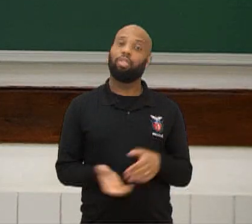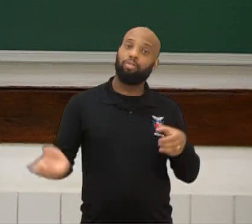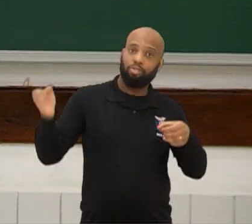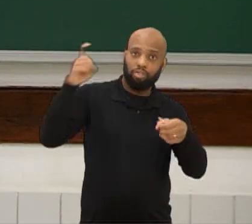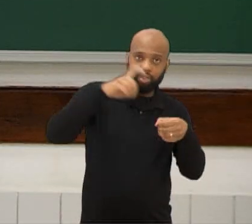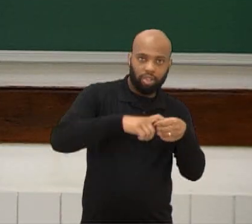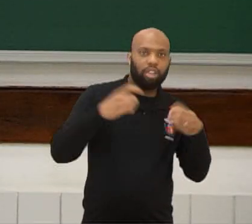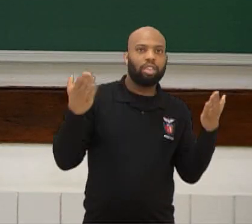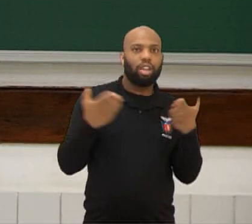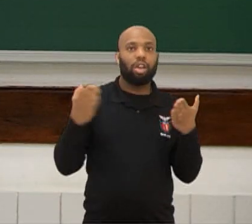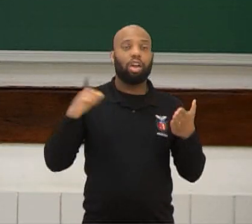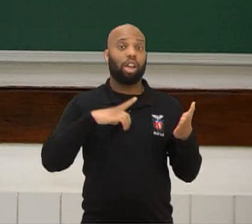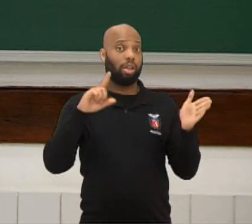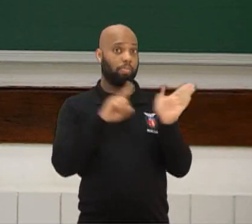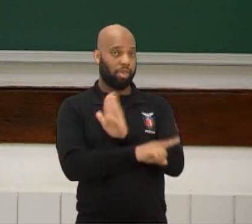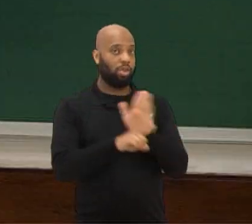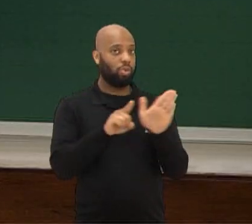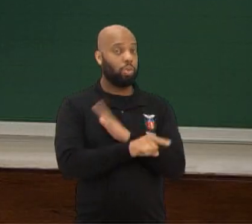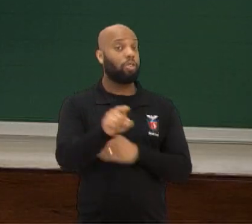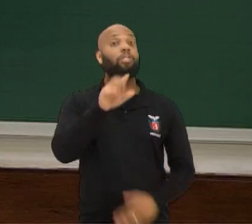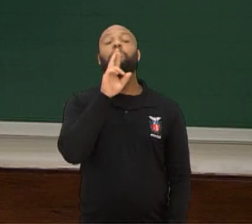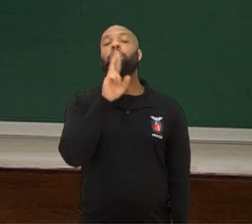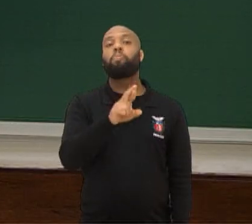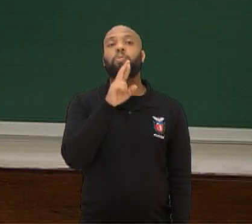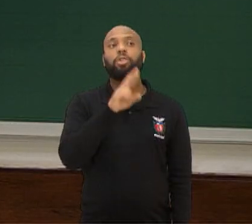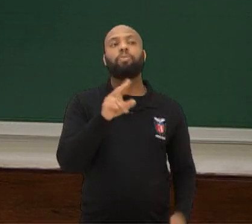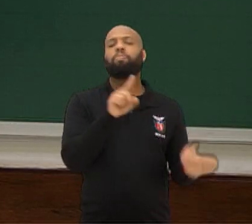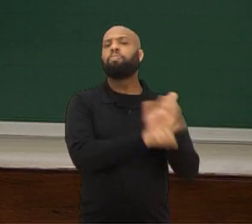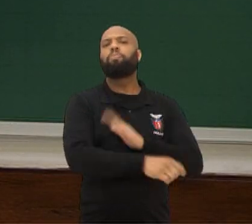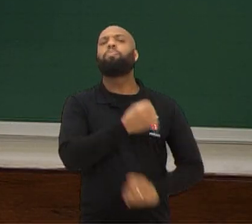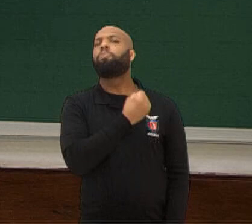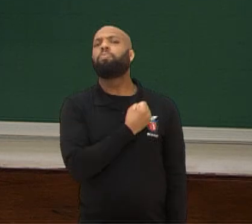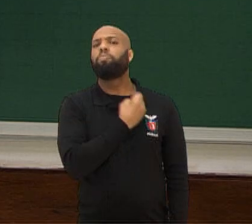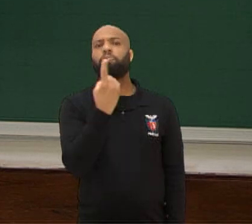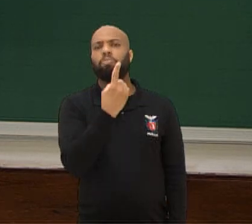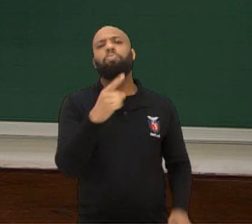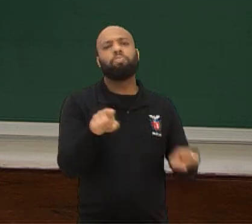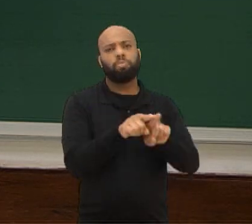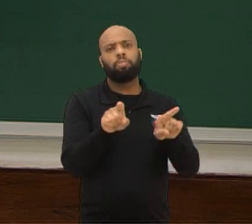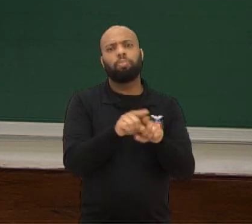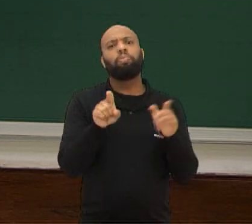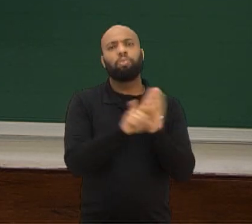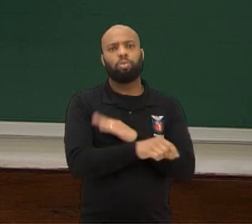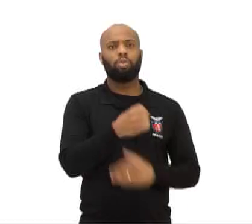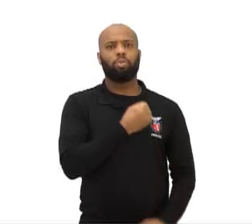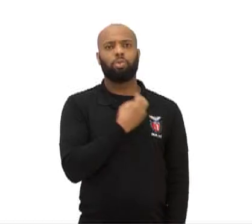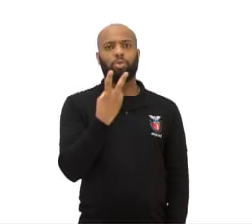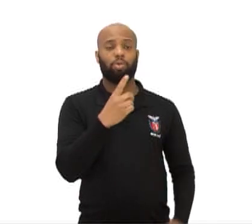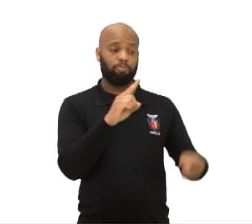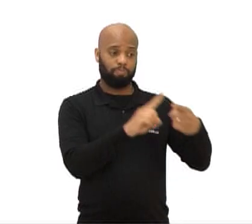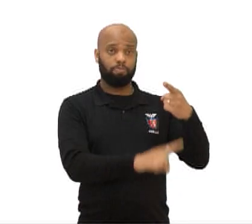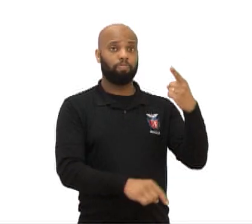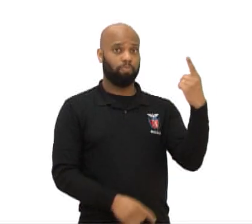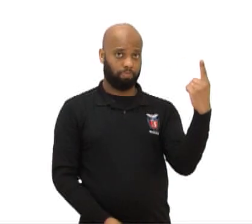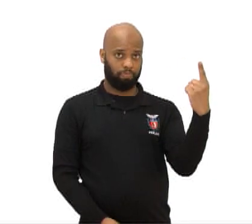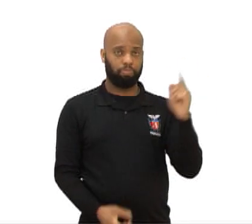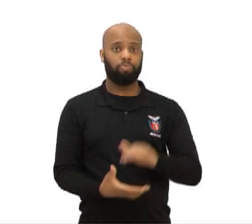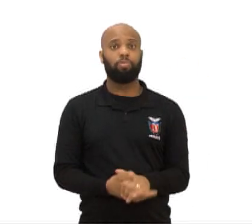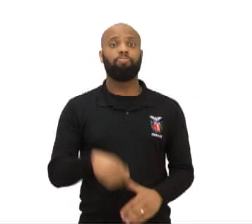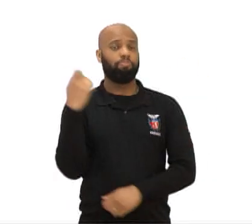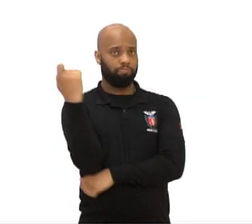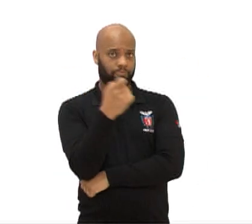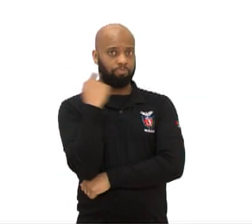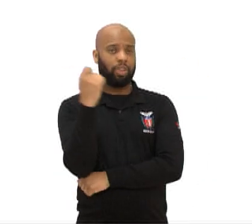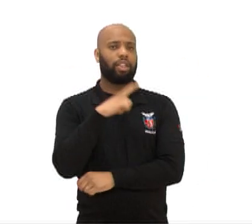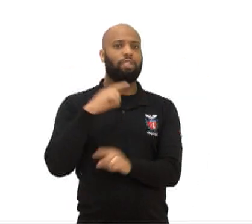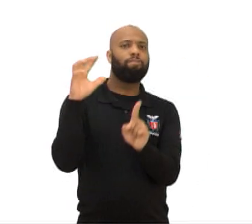Voltamos então ali com o exercício que ficou para vocês, né? Questão número 1 e a número 2. No Rio Grande, então, a primeira, no Rio Grande do Sul